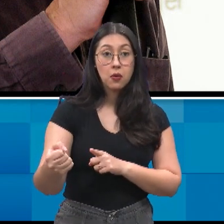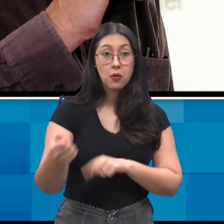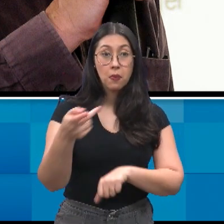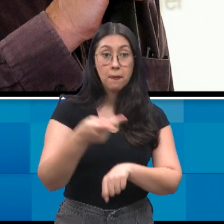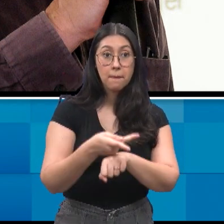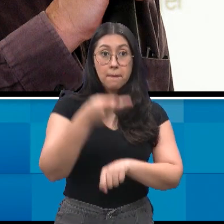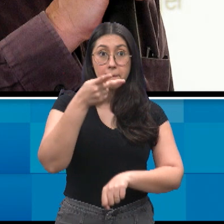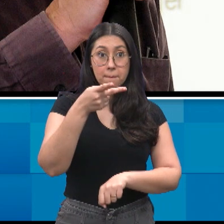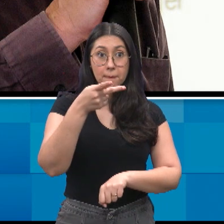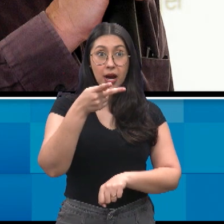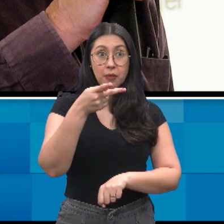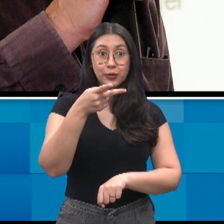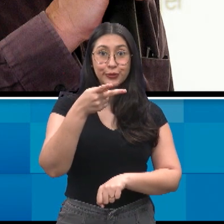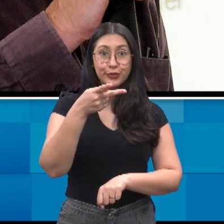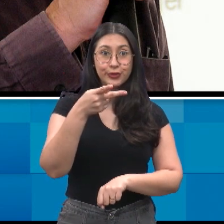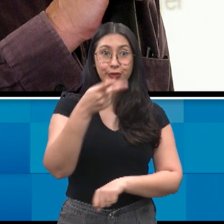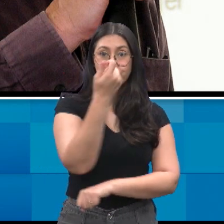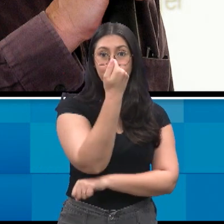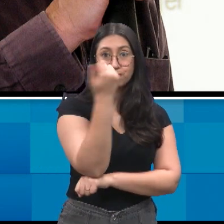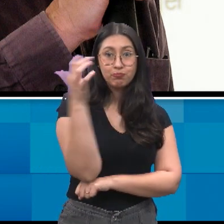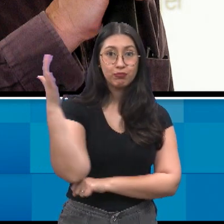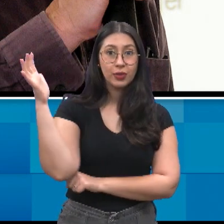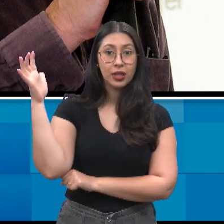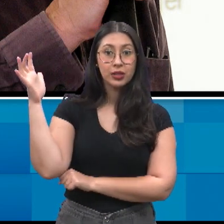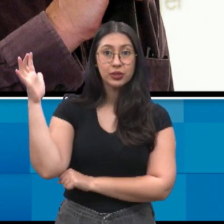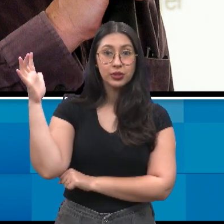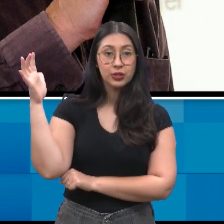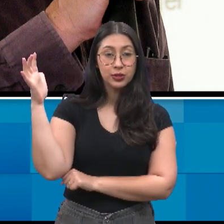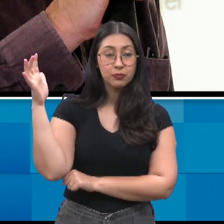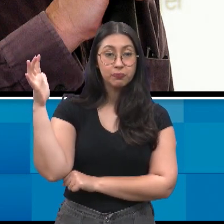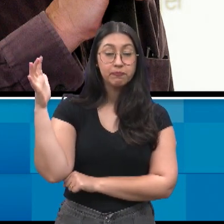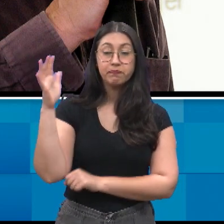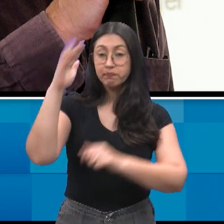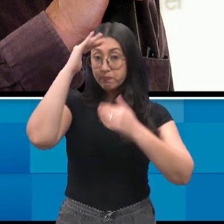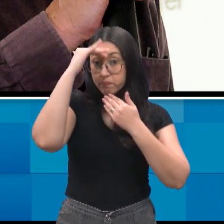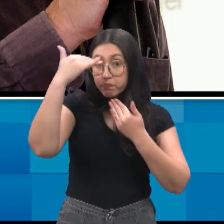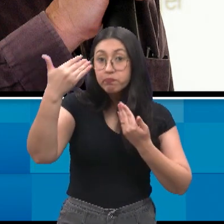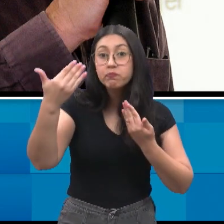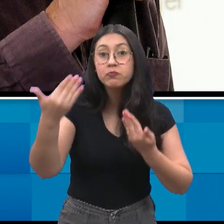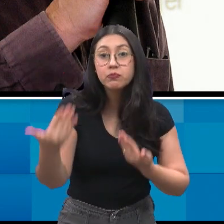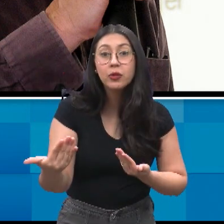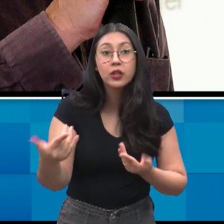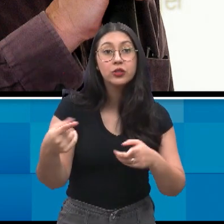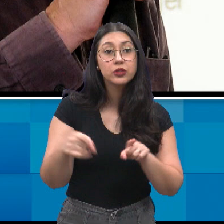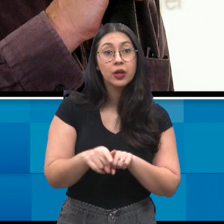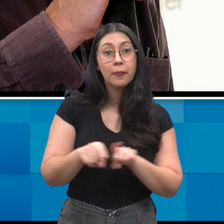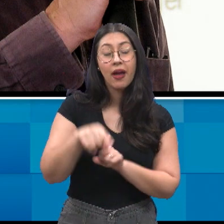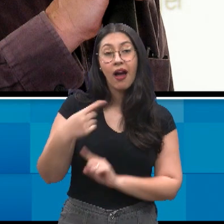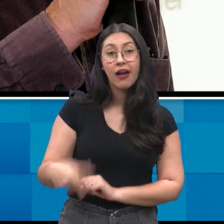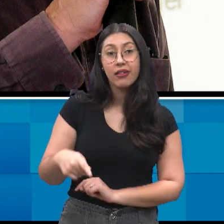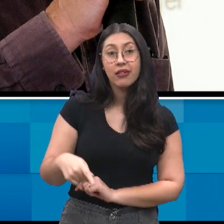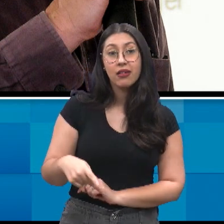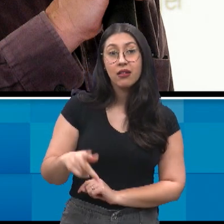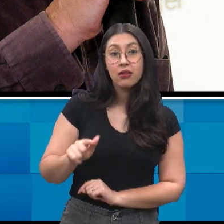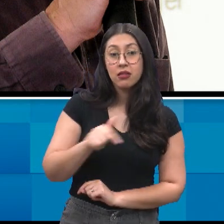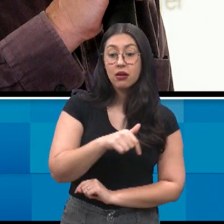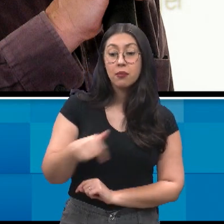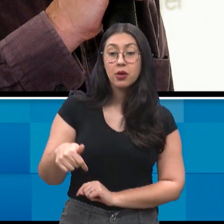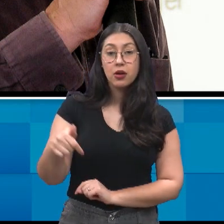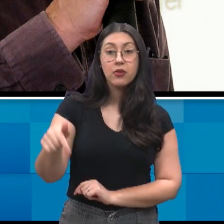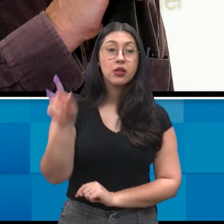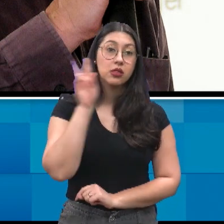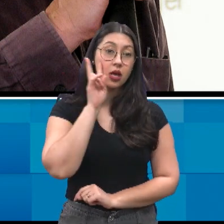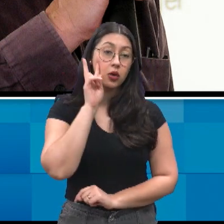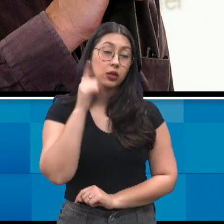Meio Ambiente, que é o Tyler Prize, e que vai ser homenageado nesta casa na próxima segunda-feira, homenagem para a qual eu convido a